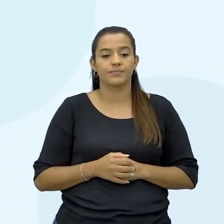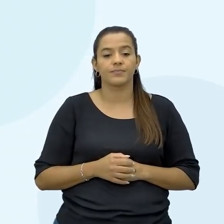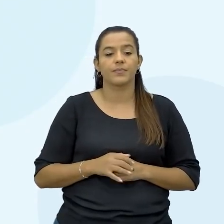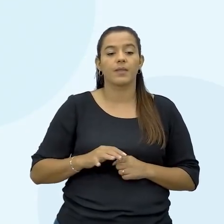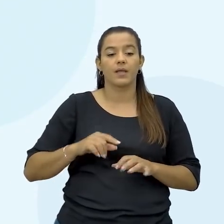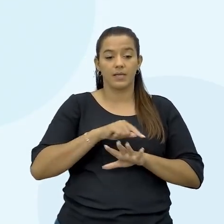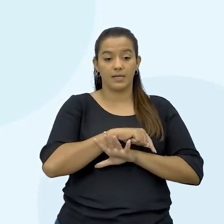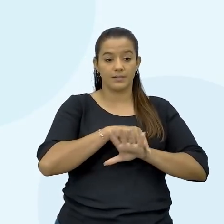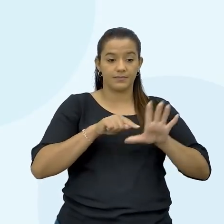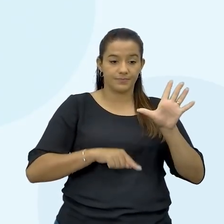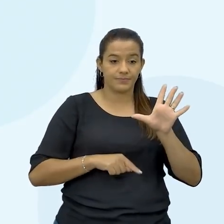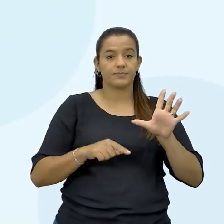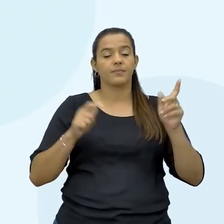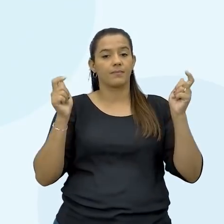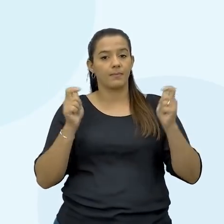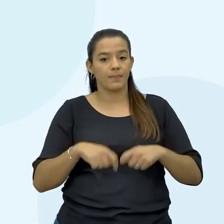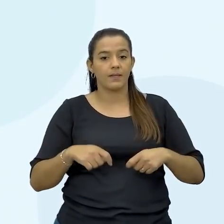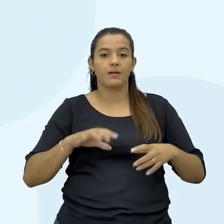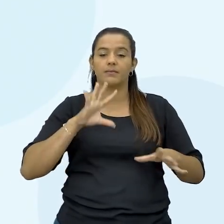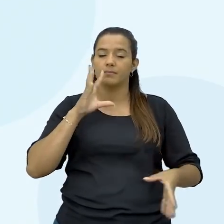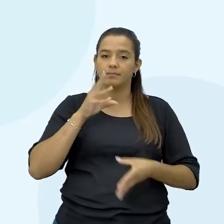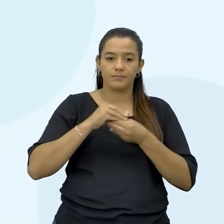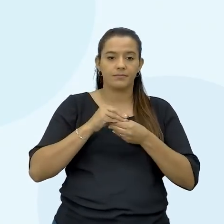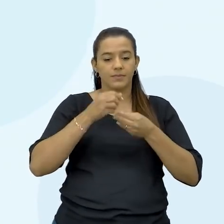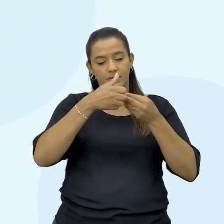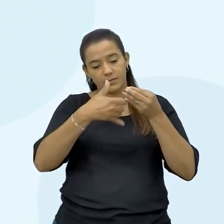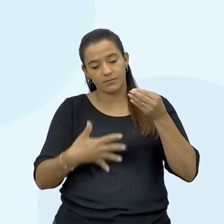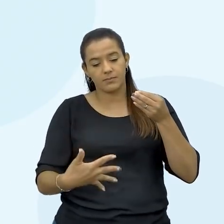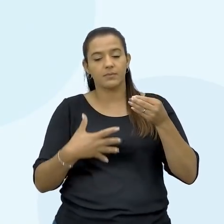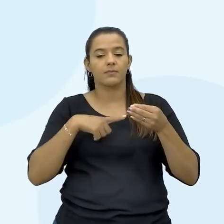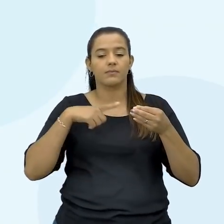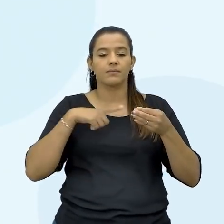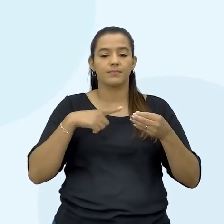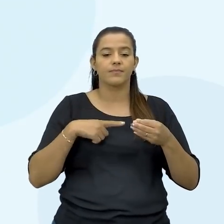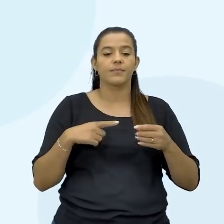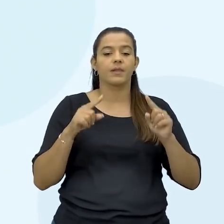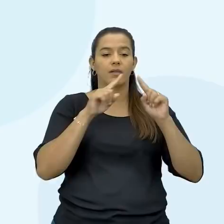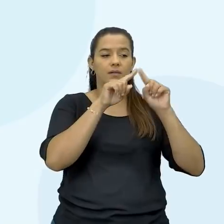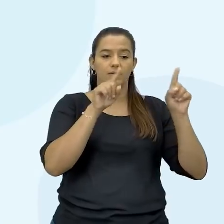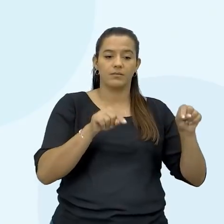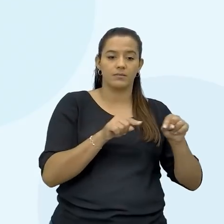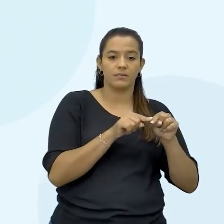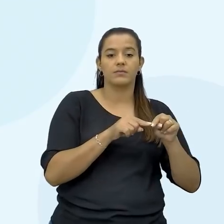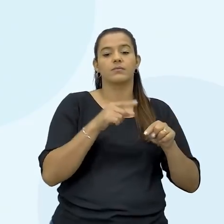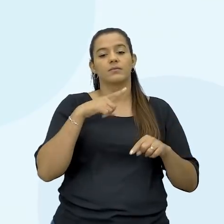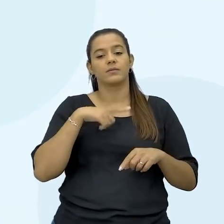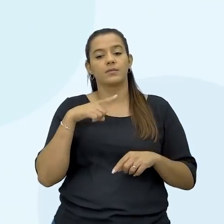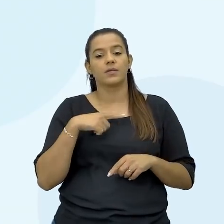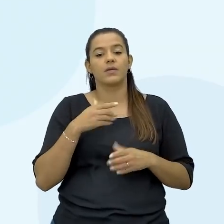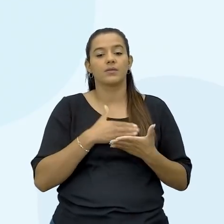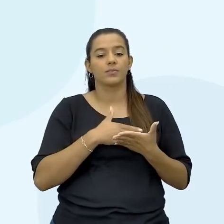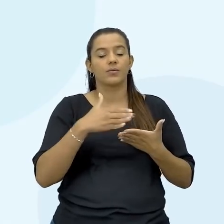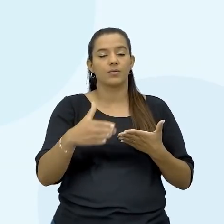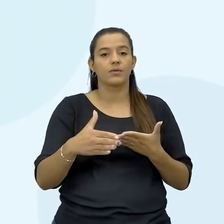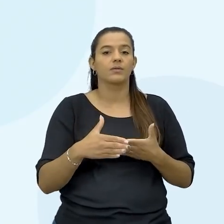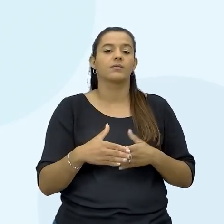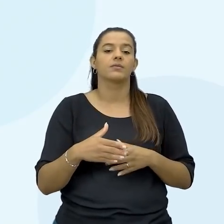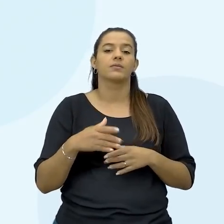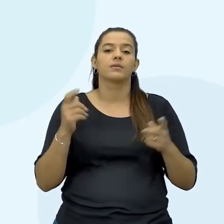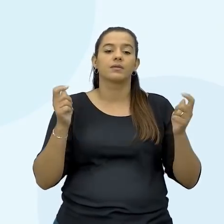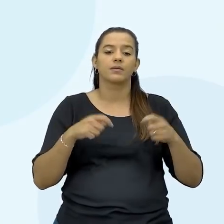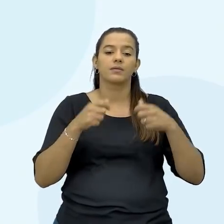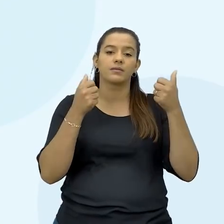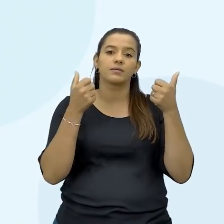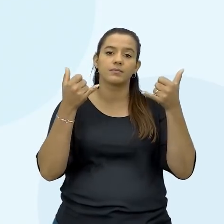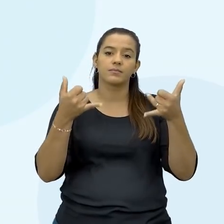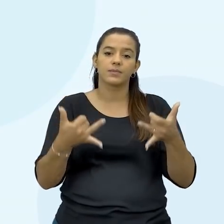essas 5 atividades, elas estão todas explicadas, e nesse quadro integrador, há um quadro no início do mapa, que